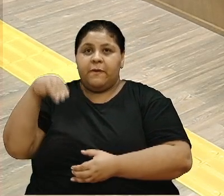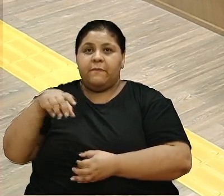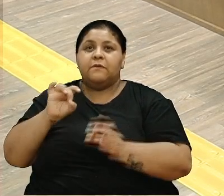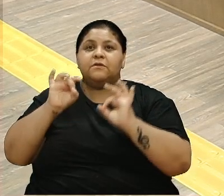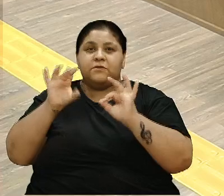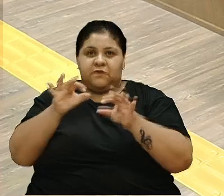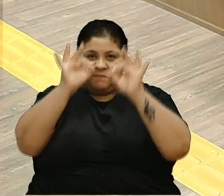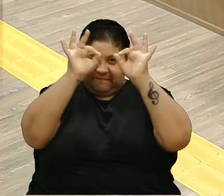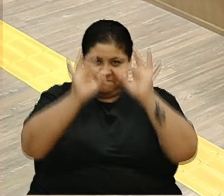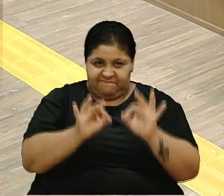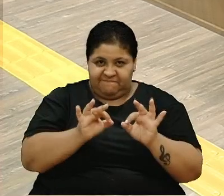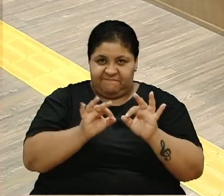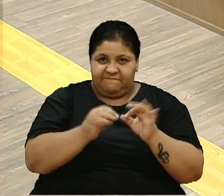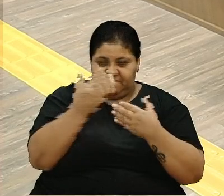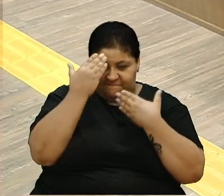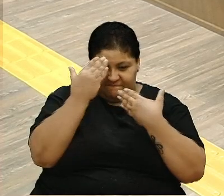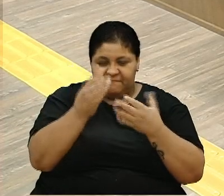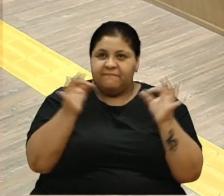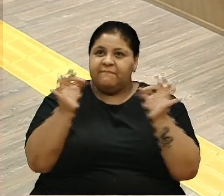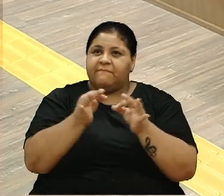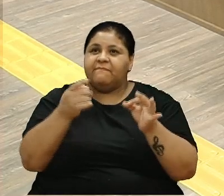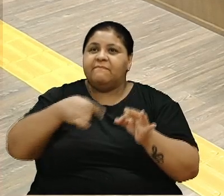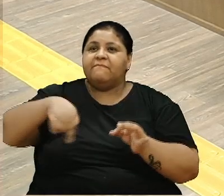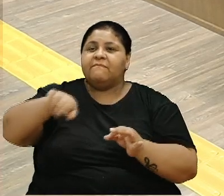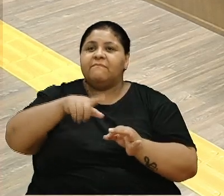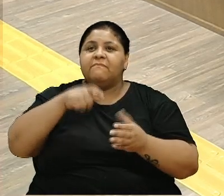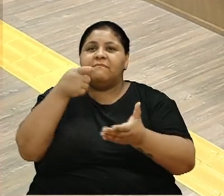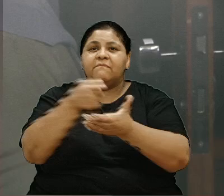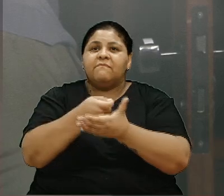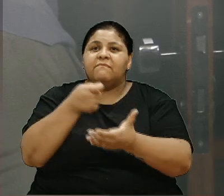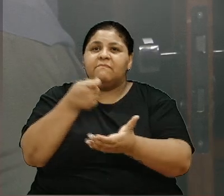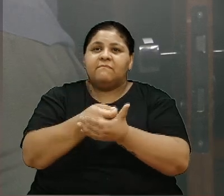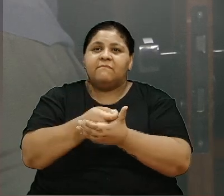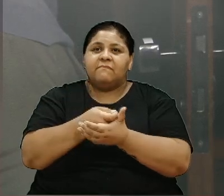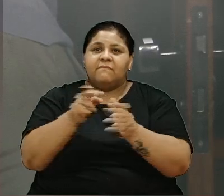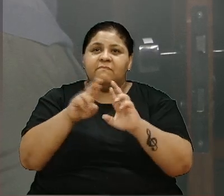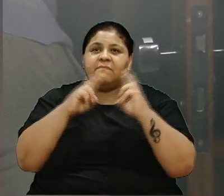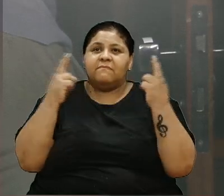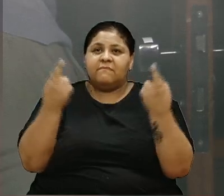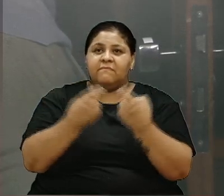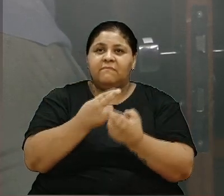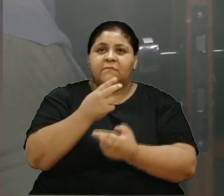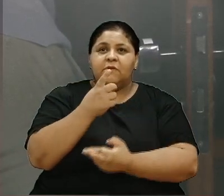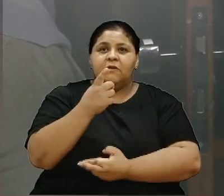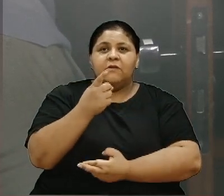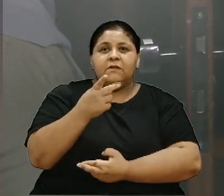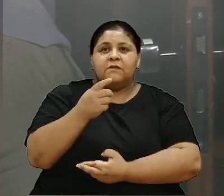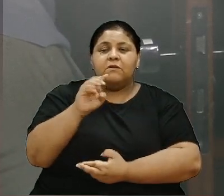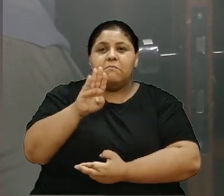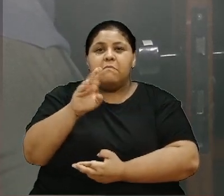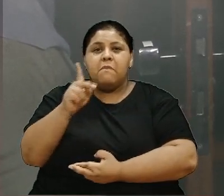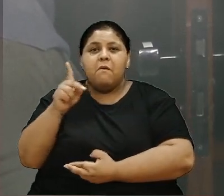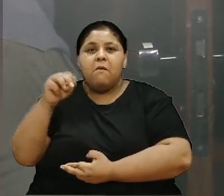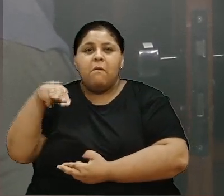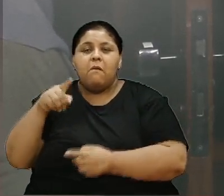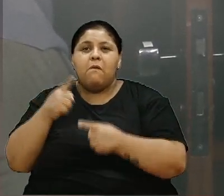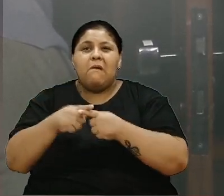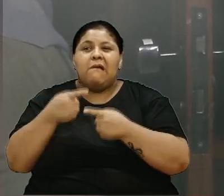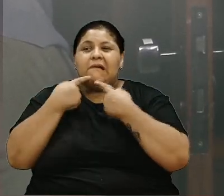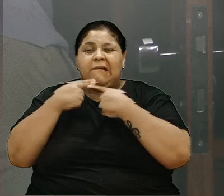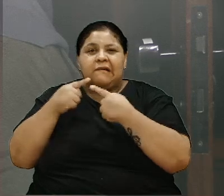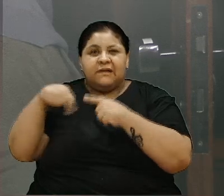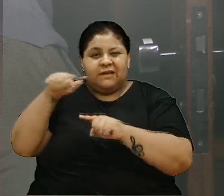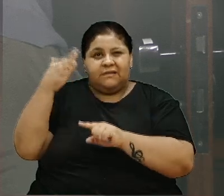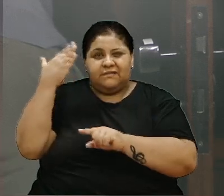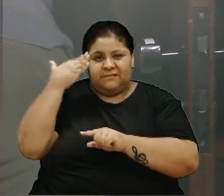os batalhões, tá bom? Muito obrigado. Perfeito, nós estamos tentando, inclusive, uma reunião com o 12º Batalhão, porque houve reclamação, mas a gente sabe